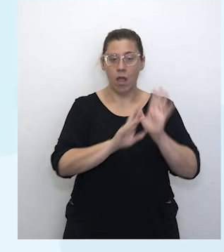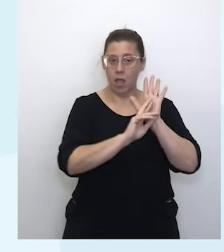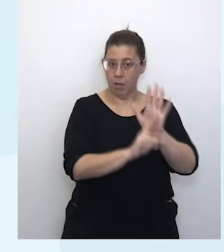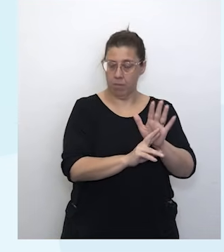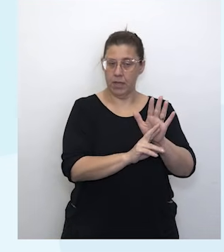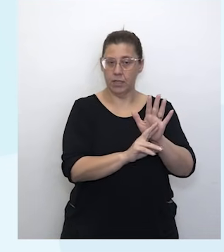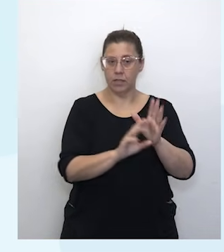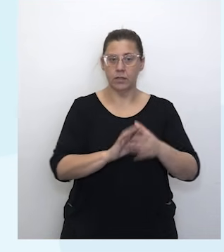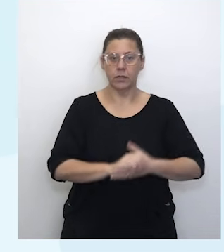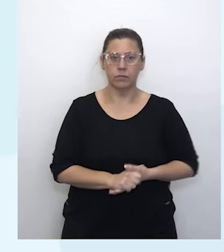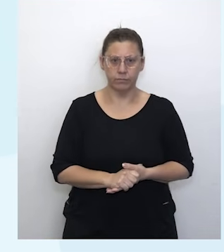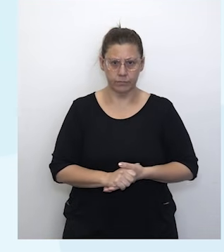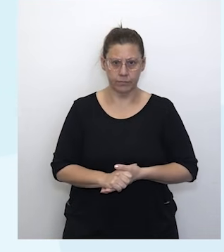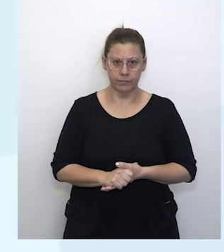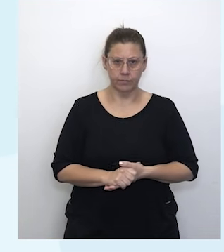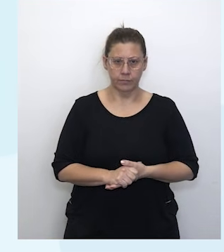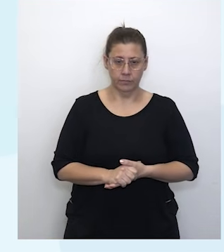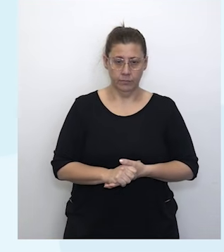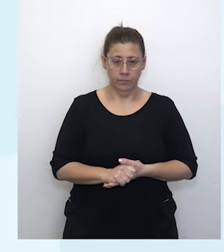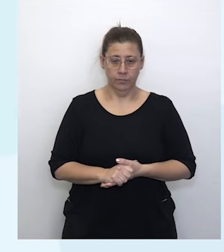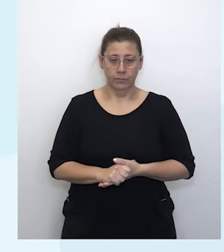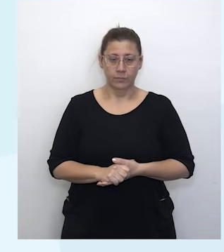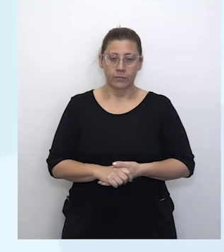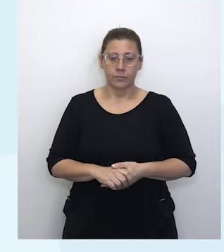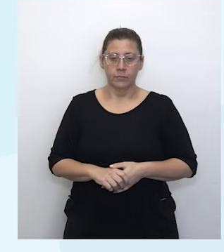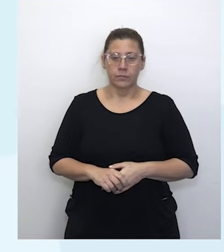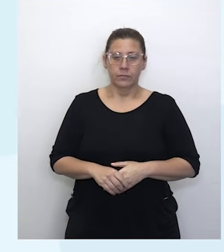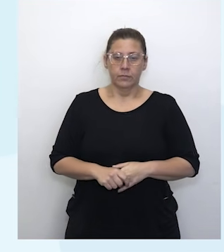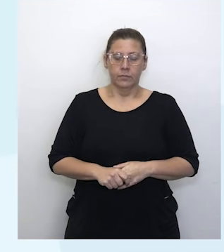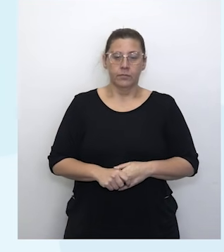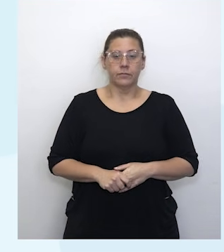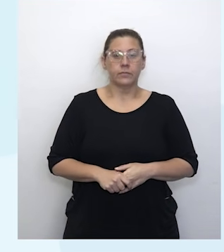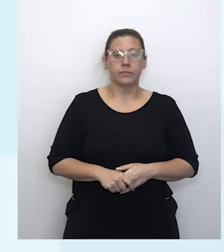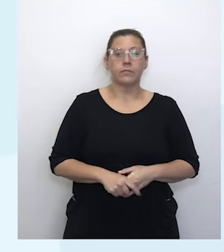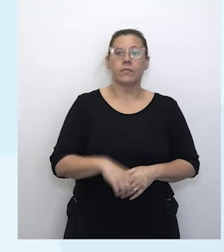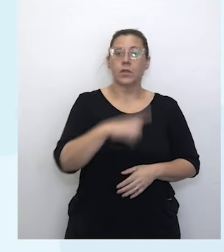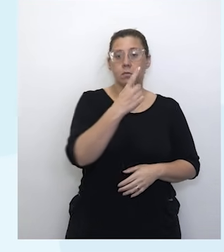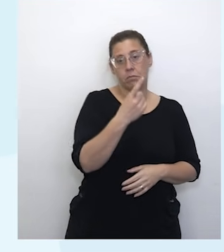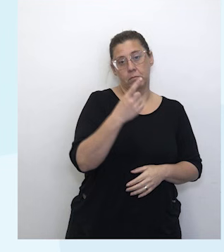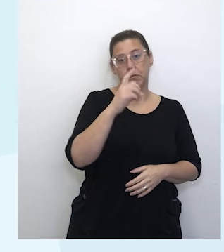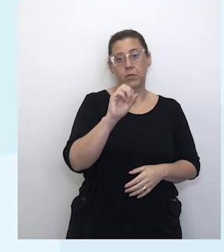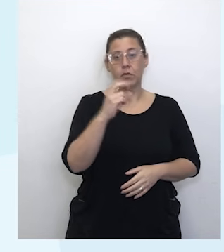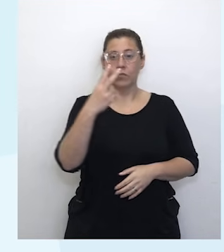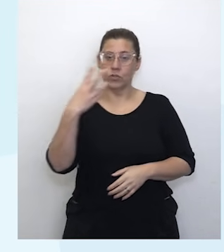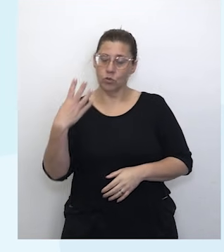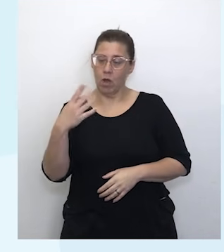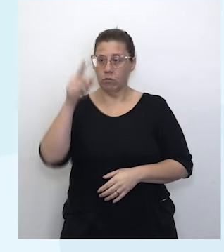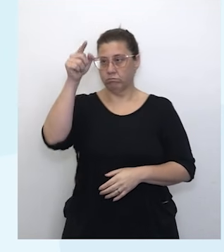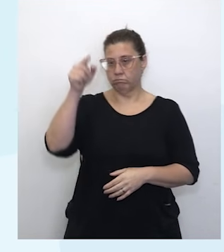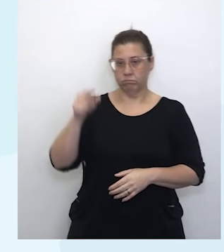de fatores primos, né? A gente faz essa decomposição aqui. Por quê? Para que serve essa